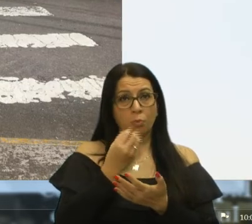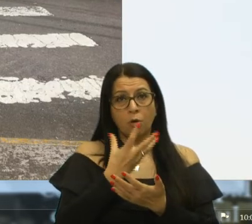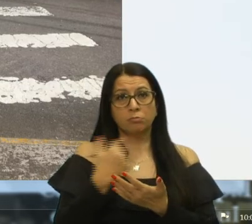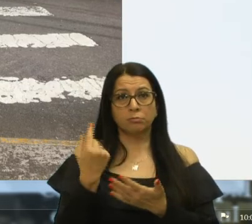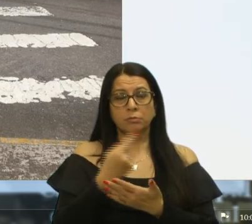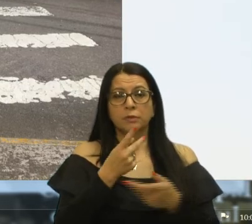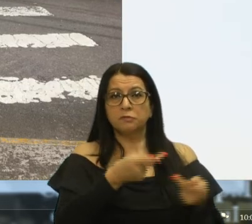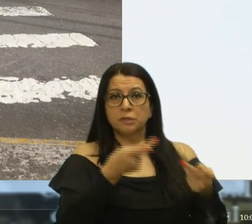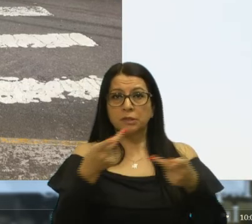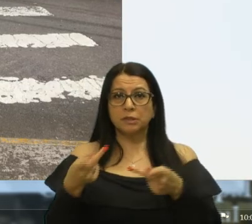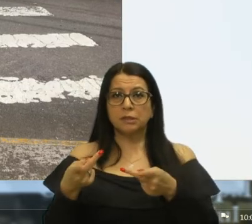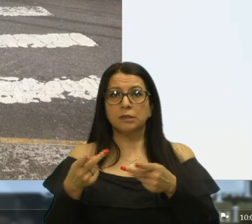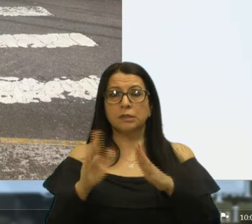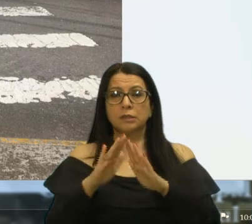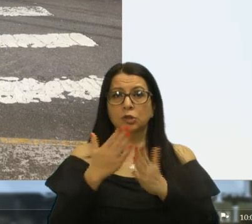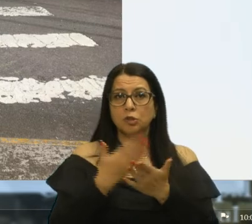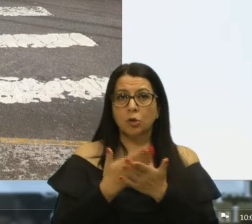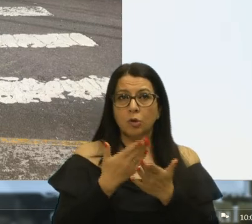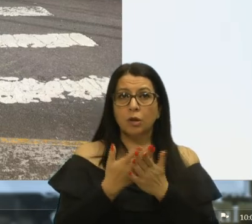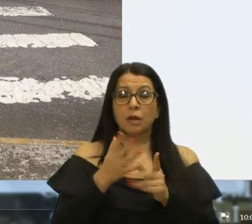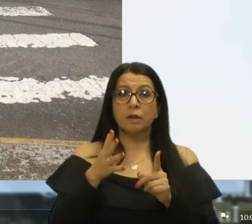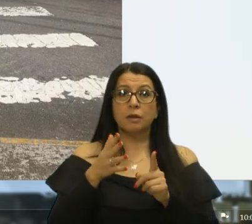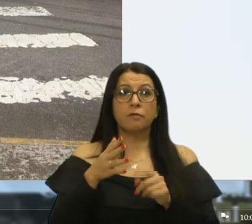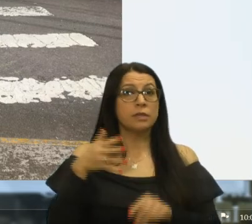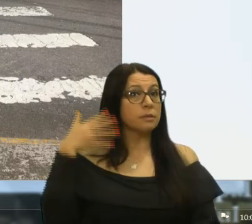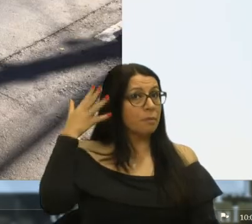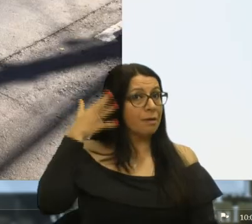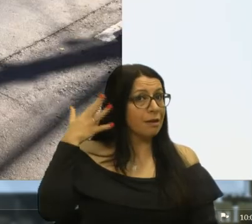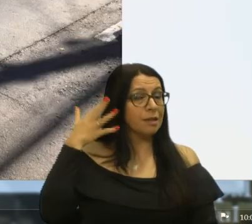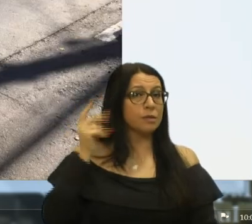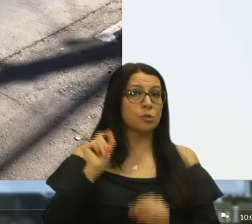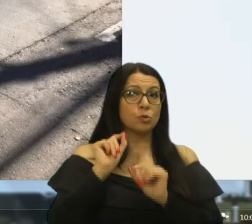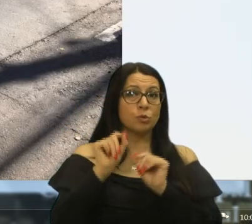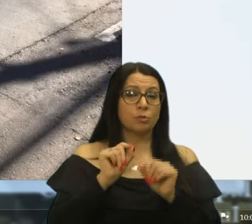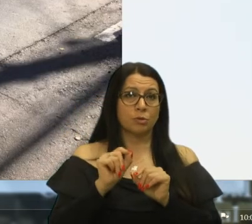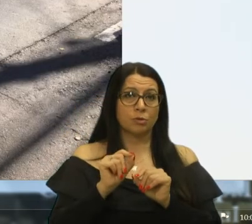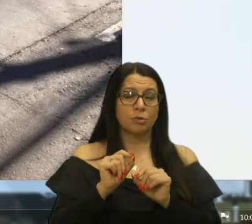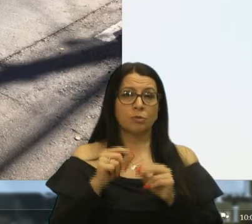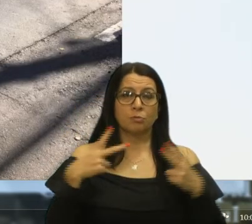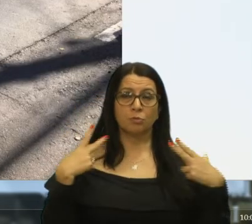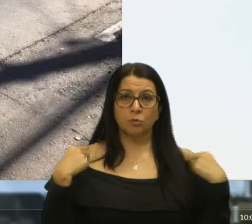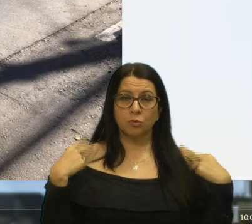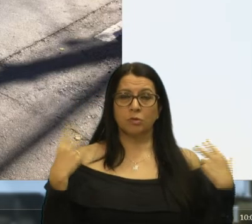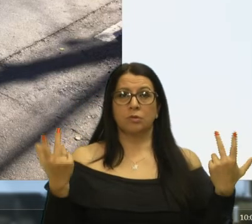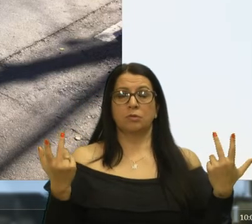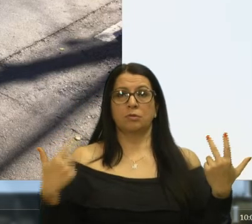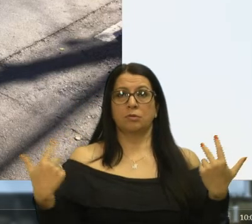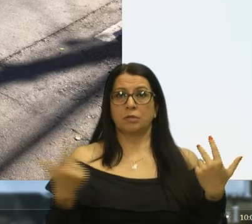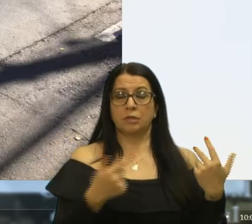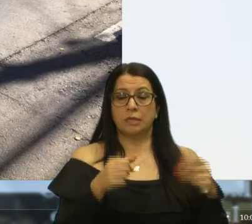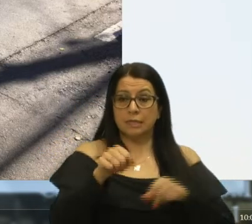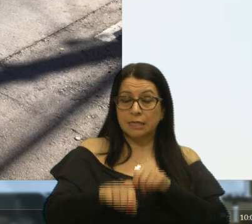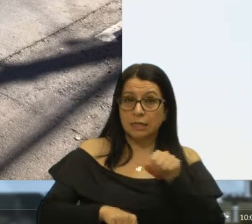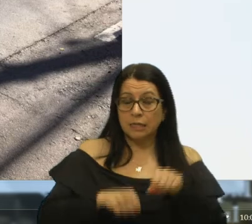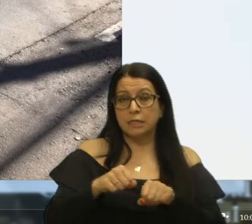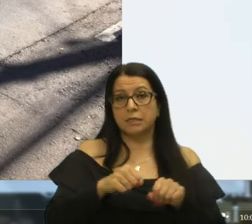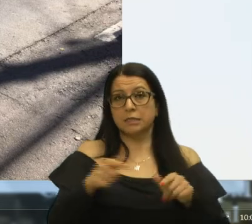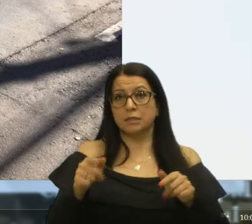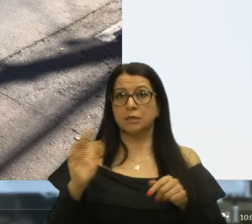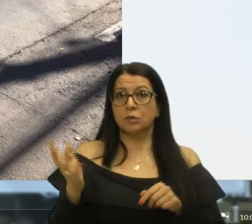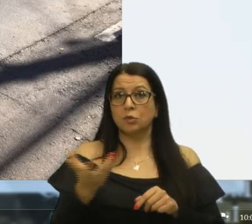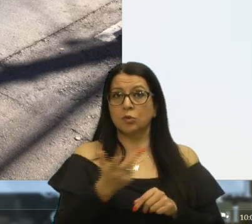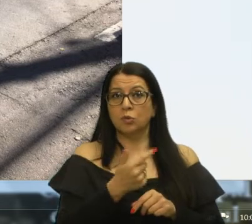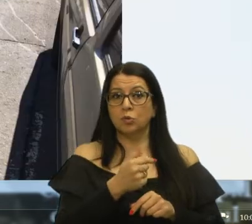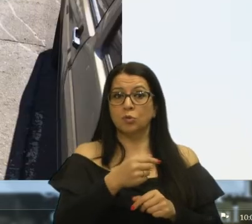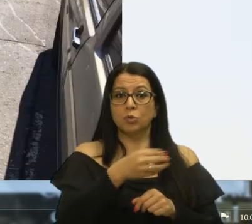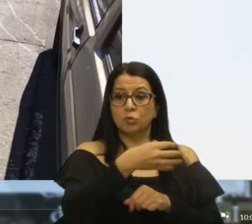visitam escolas, fazem palestras voltadas à questão da educação, pedestre, motorista, ciclista, enfim, todos os